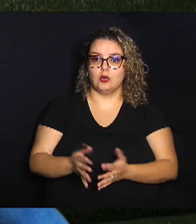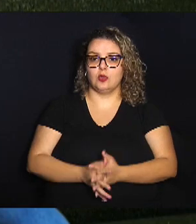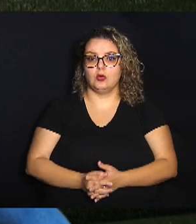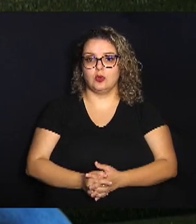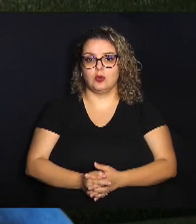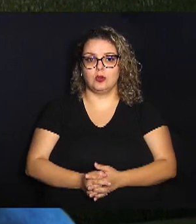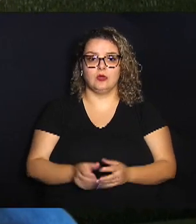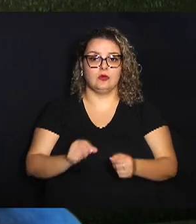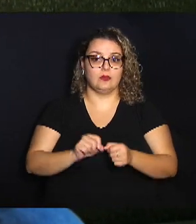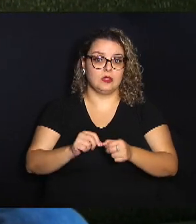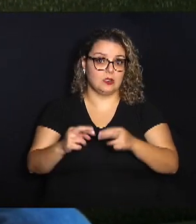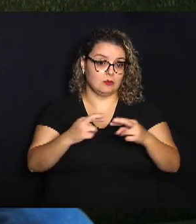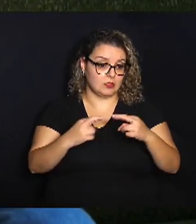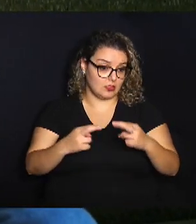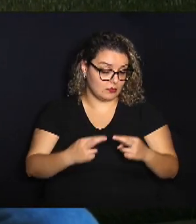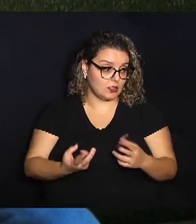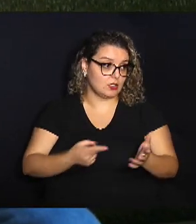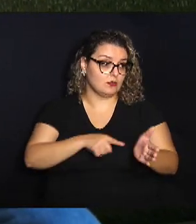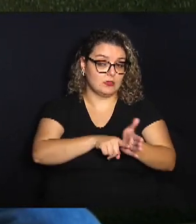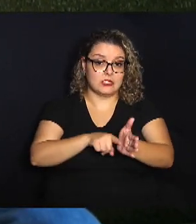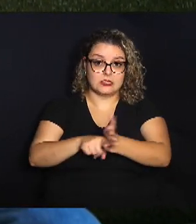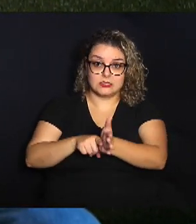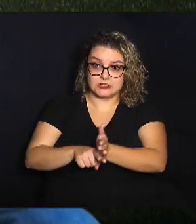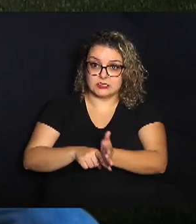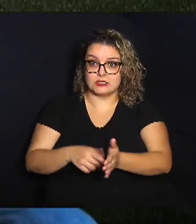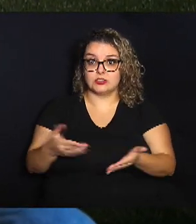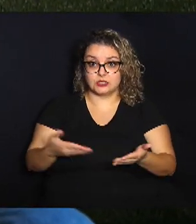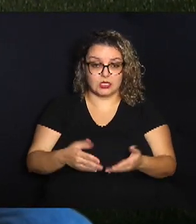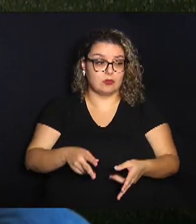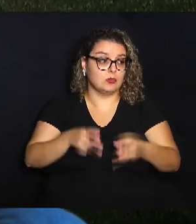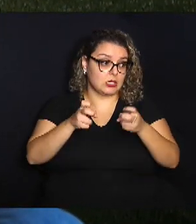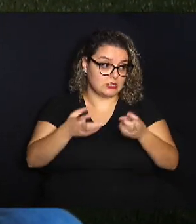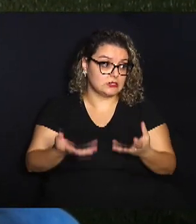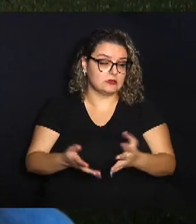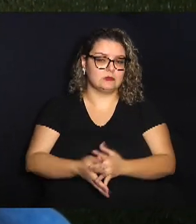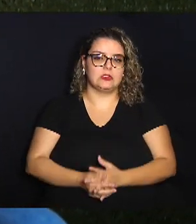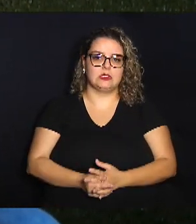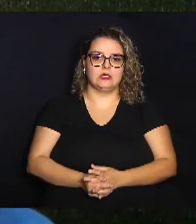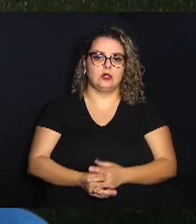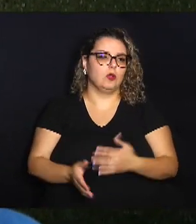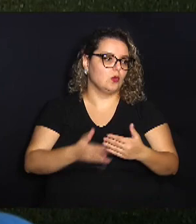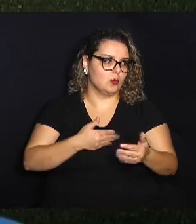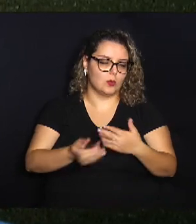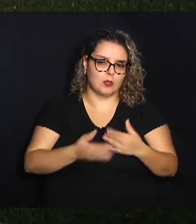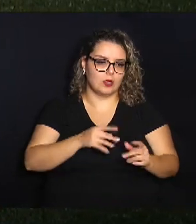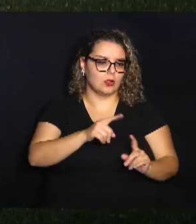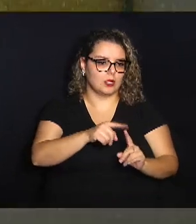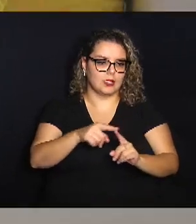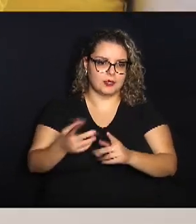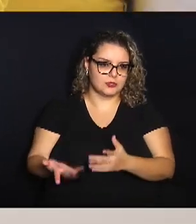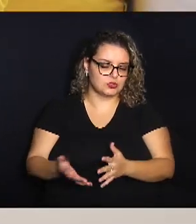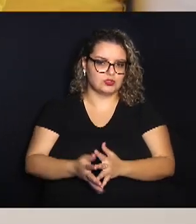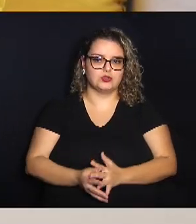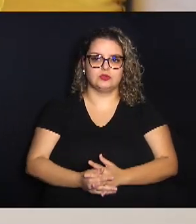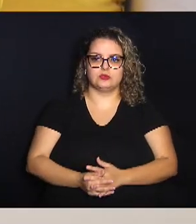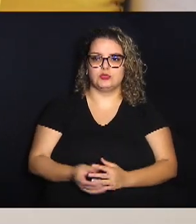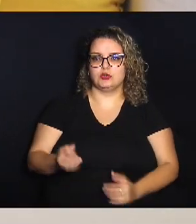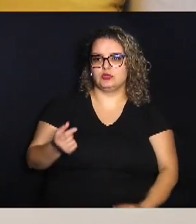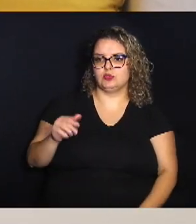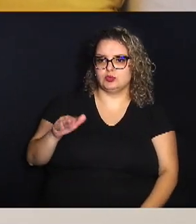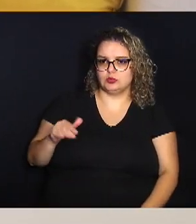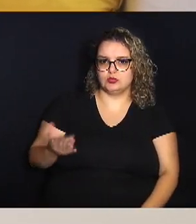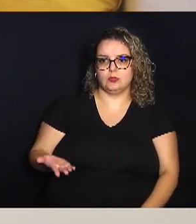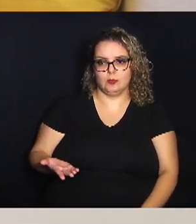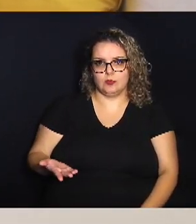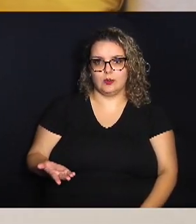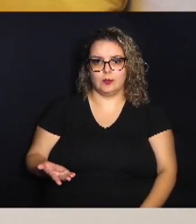fazer a averiguação de preço desde já, observar qualquer tipo de promoção,